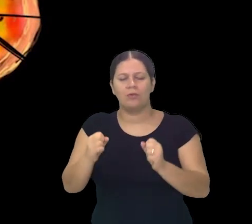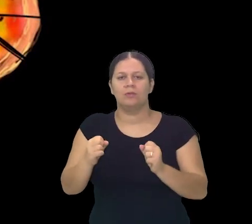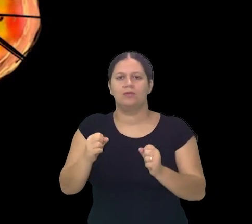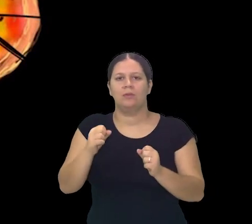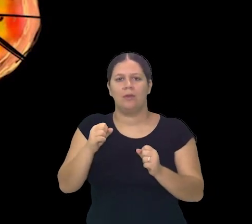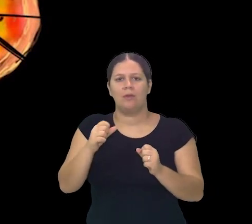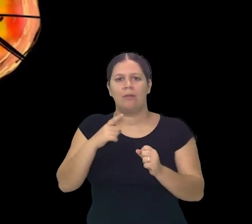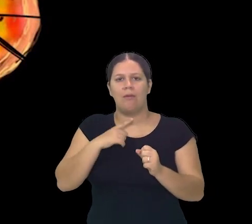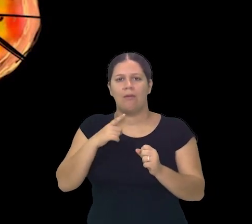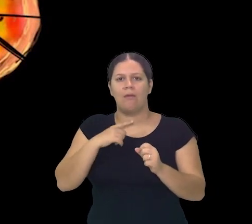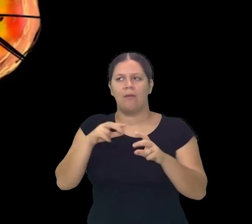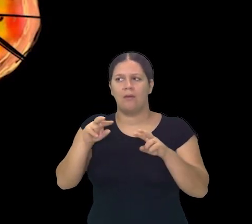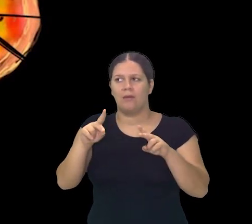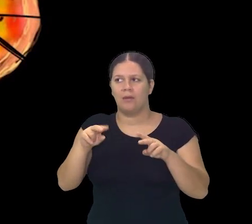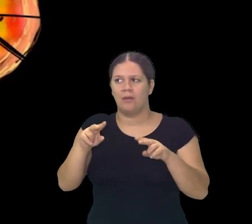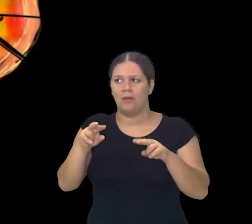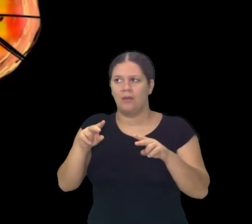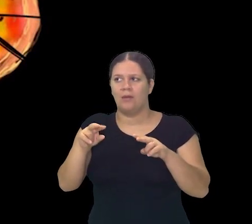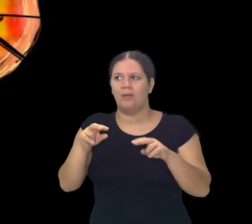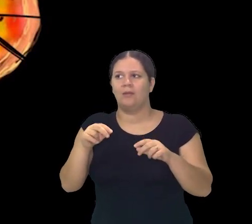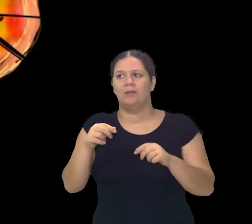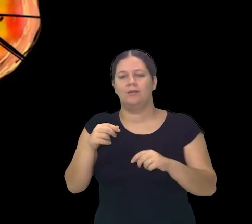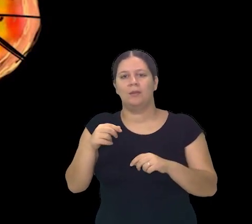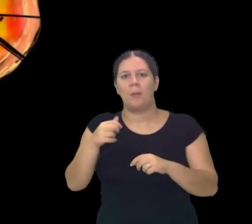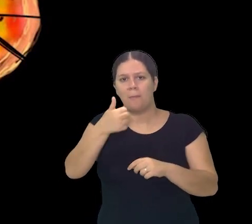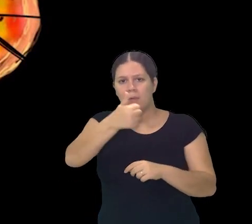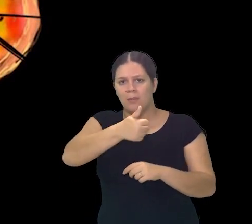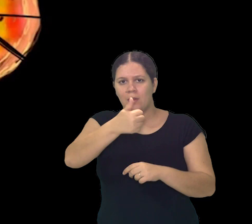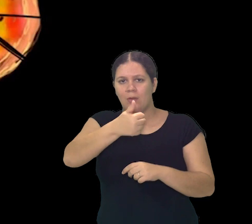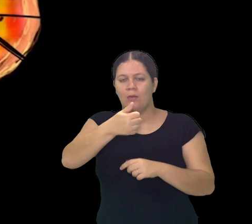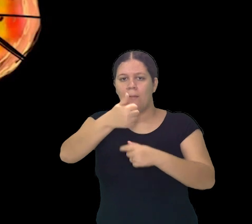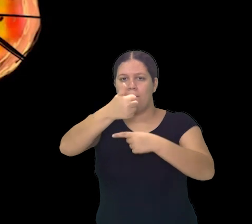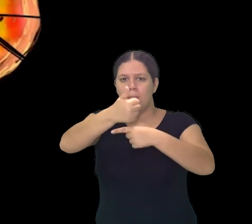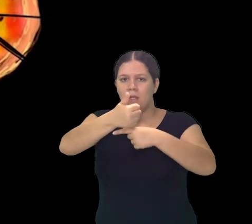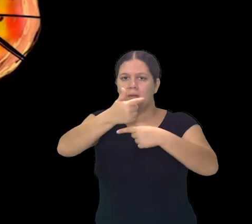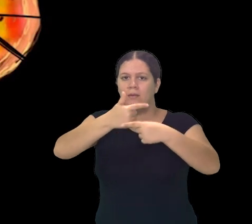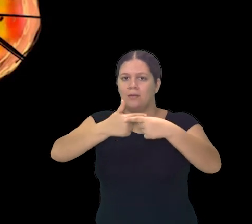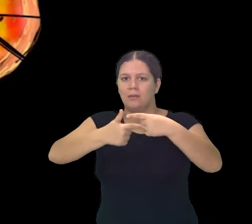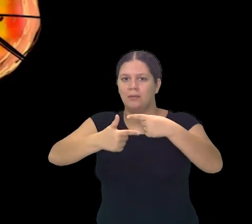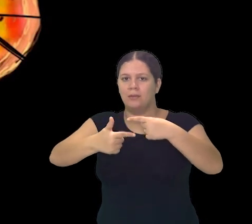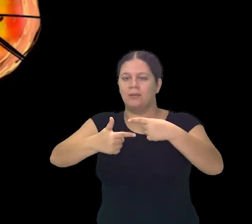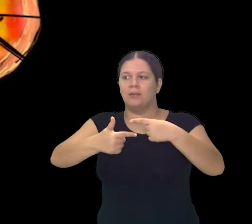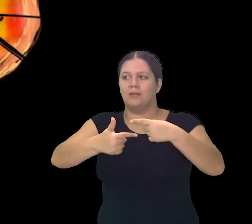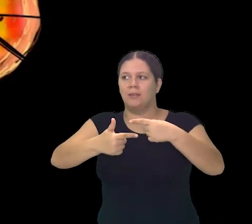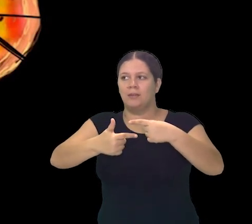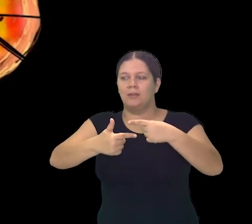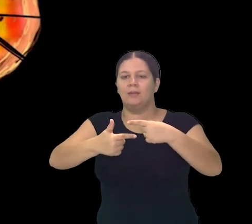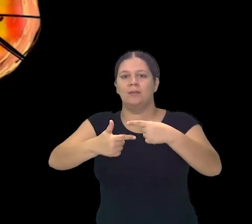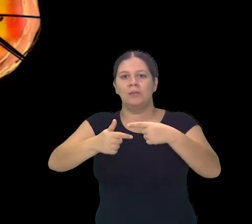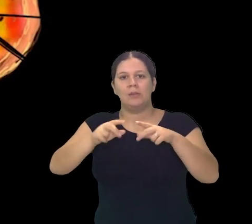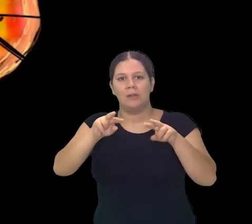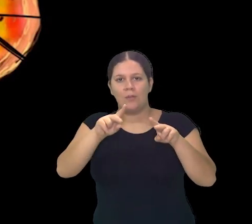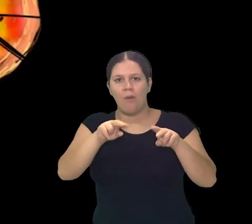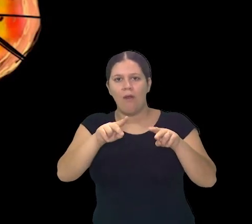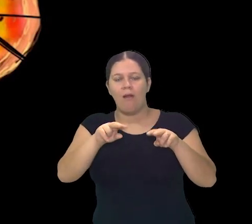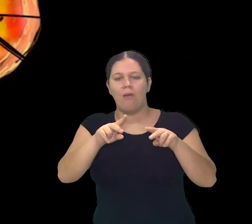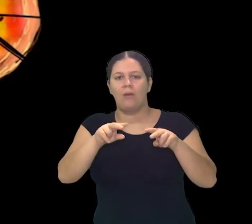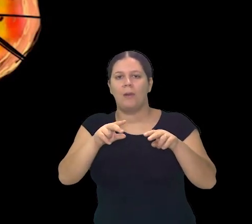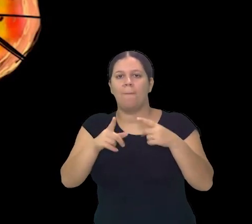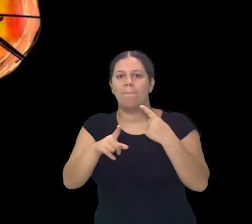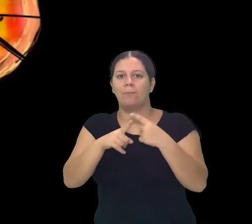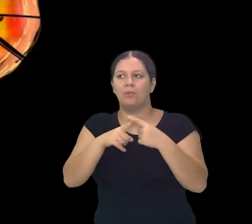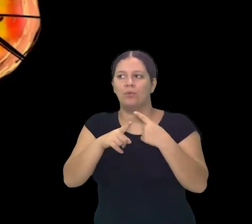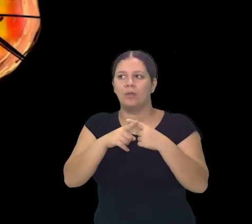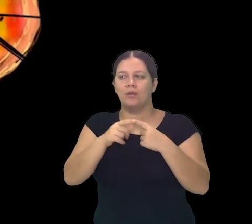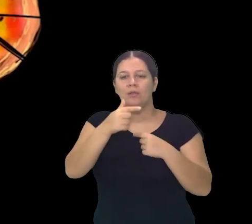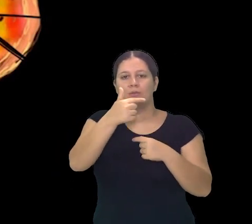ter certo padrão aqui. Indo desse para este caso, tive 2 vezes o número de pedaços iguais,